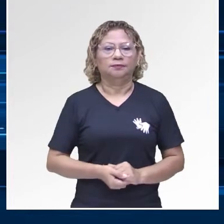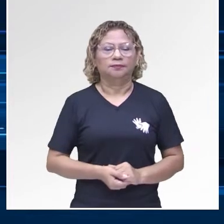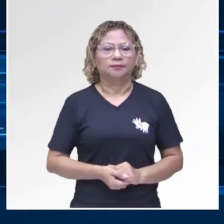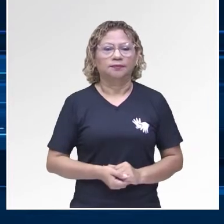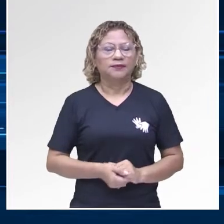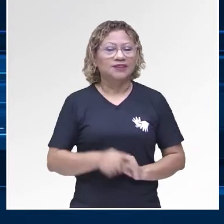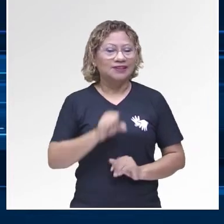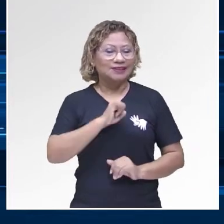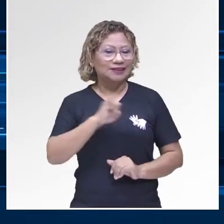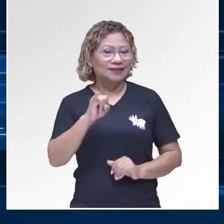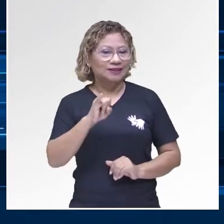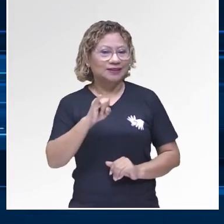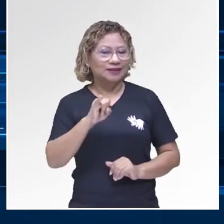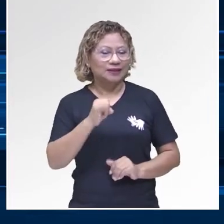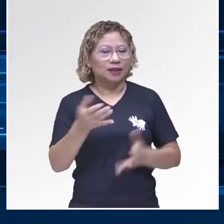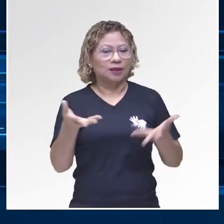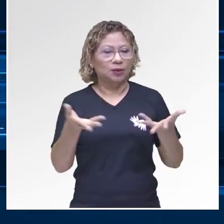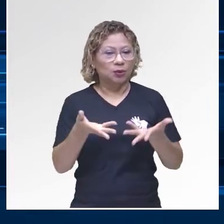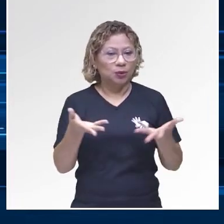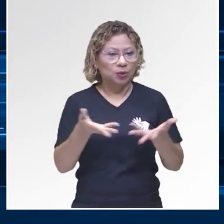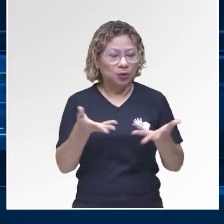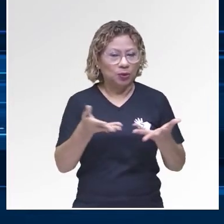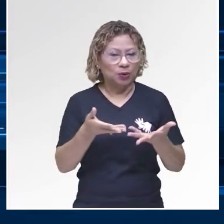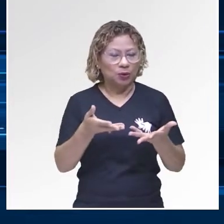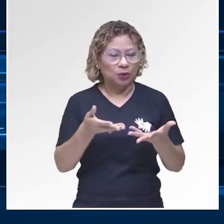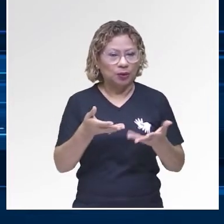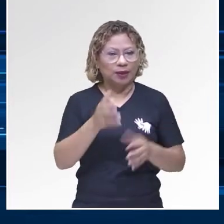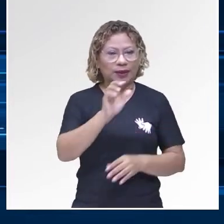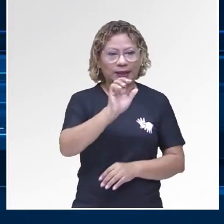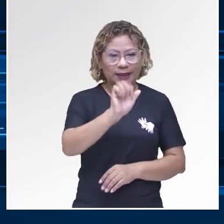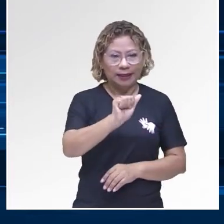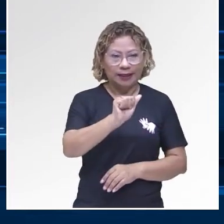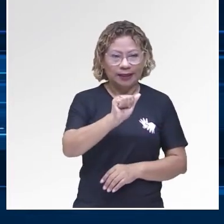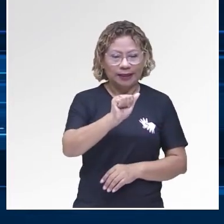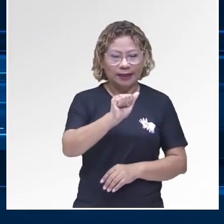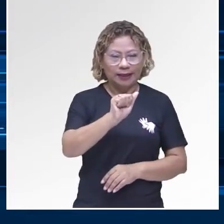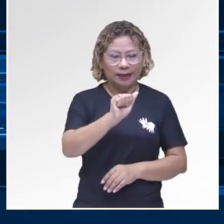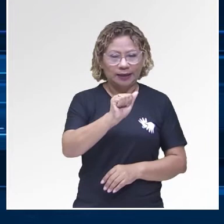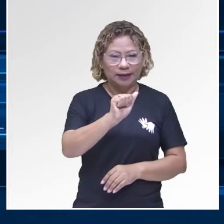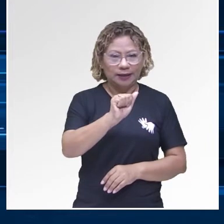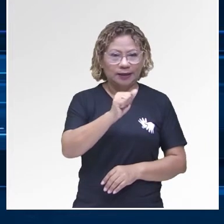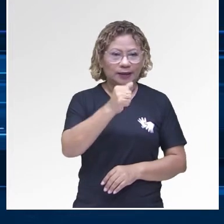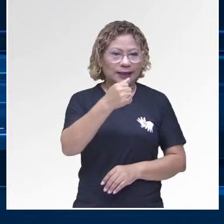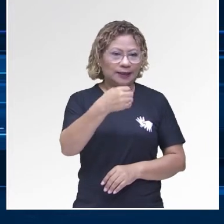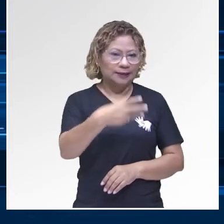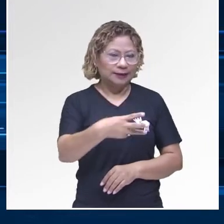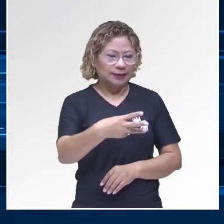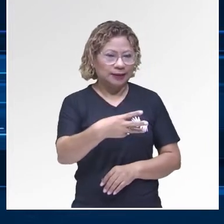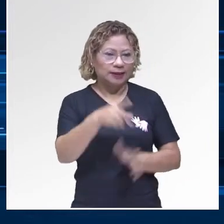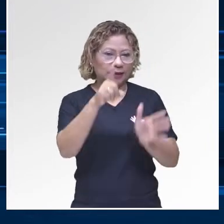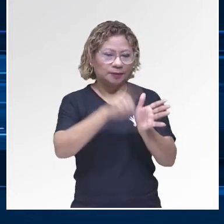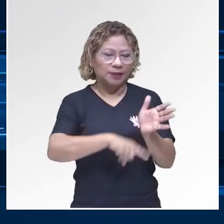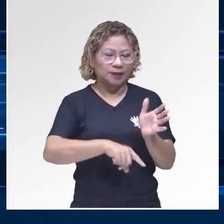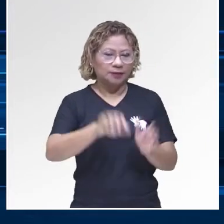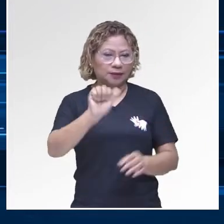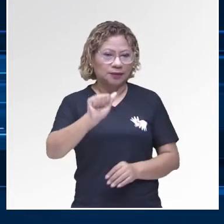Se eu pegar o A3 e subtrair de A2, eu também vou obter